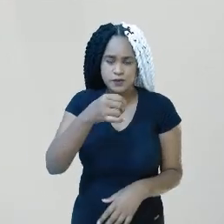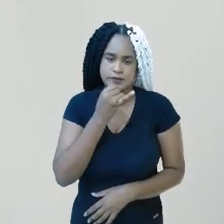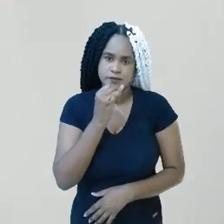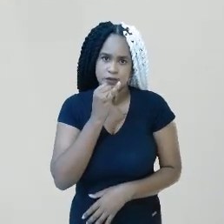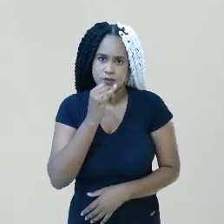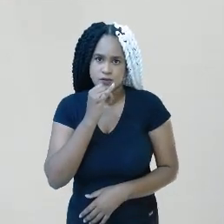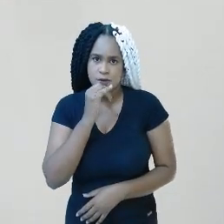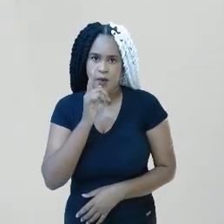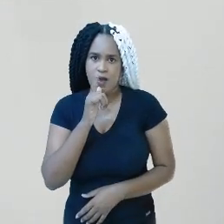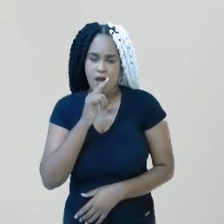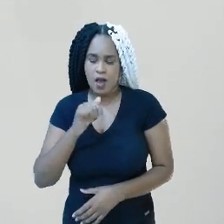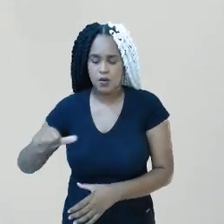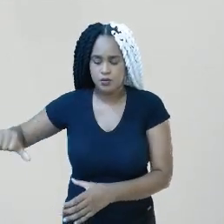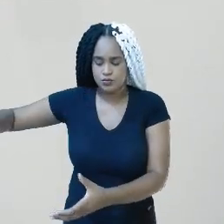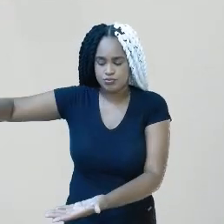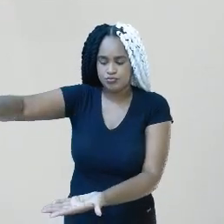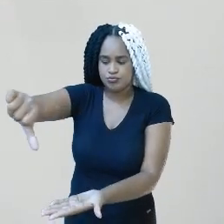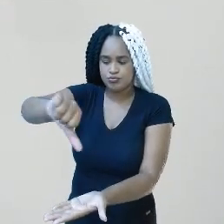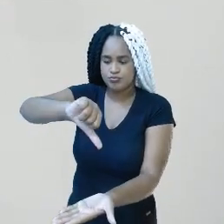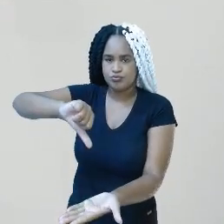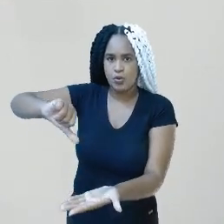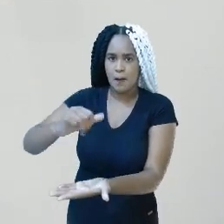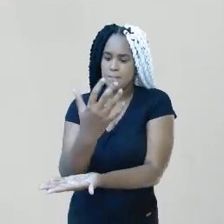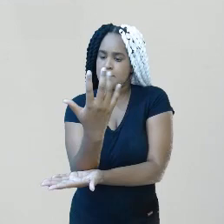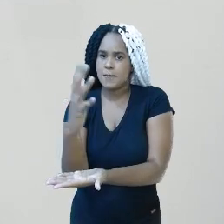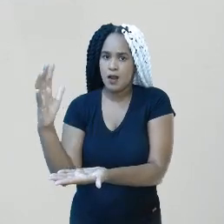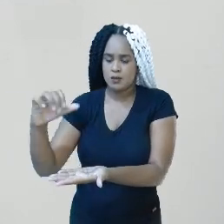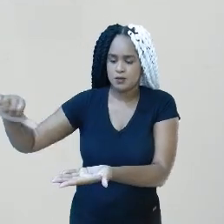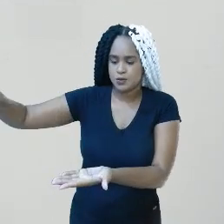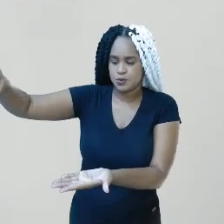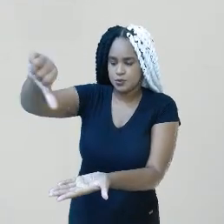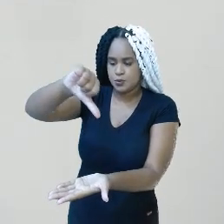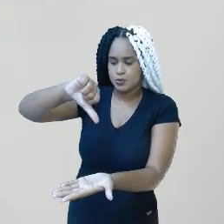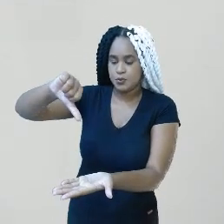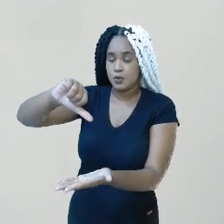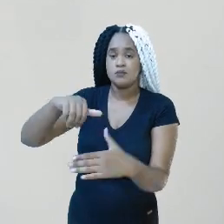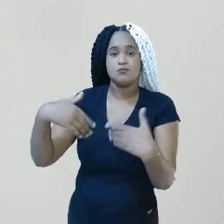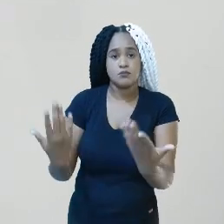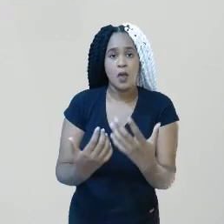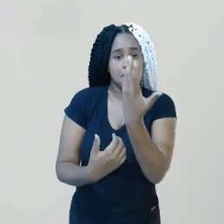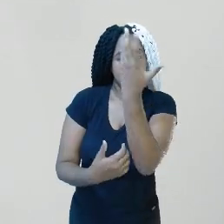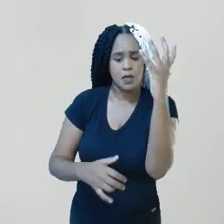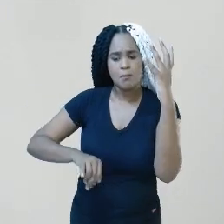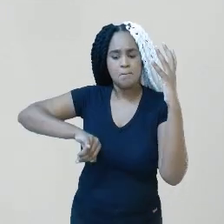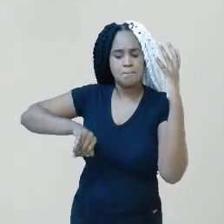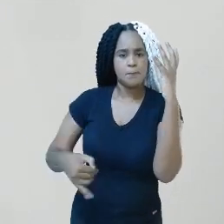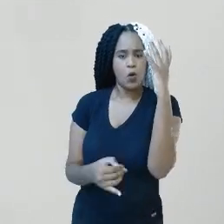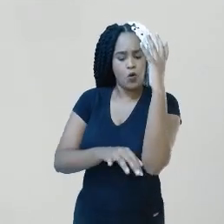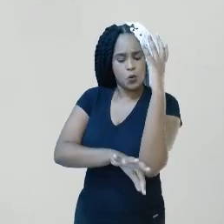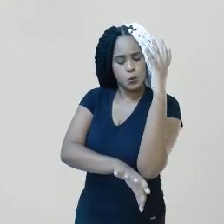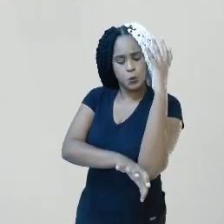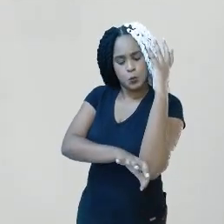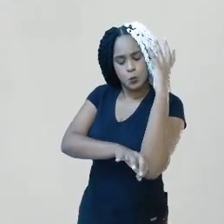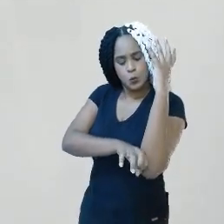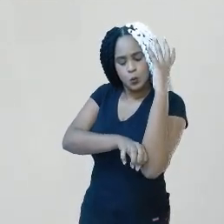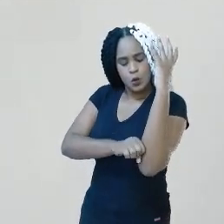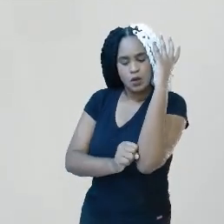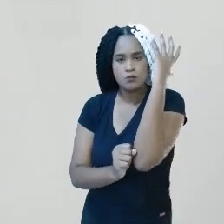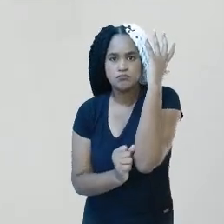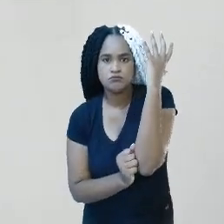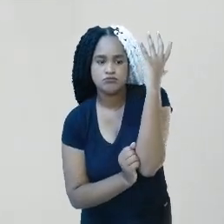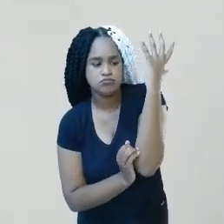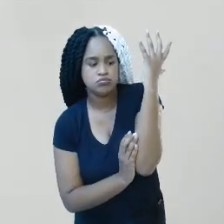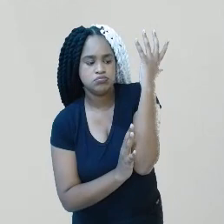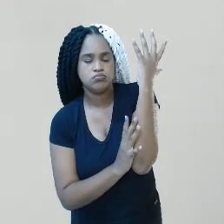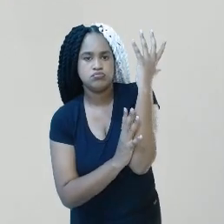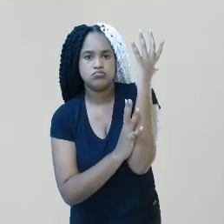plantinha para todos os dias, né, de manhãzinha cedo ou de tardezinha, ela aproveita essa água através da sua raiz e distribui pelo